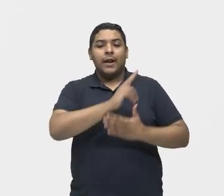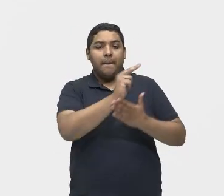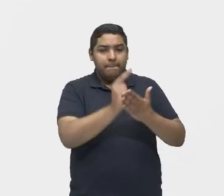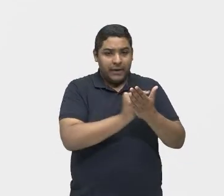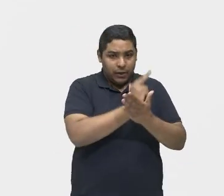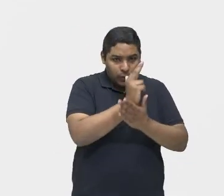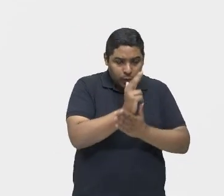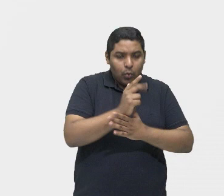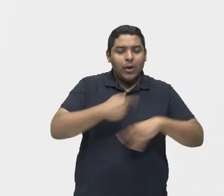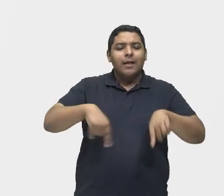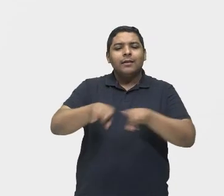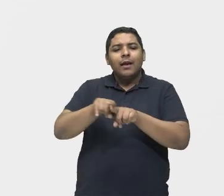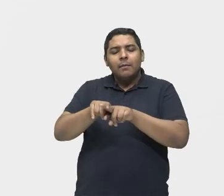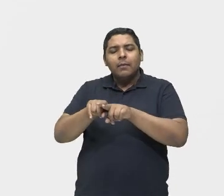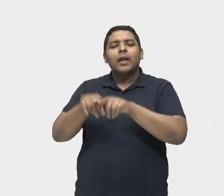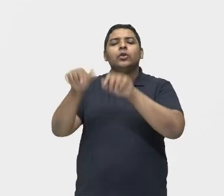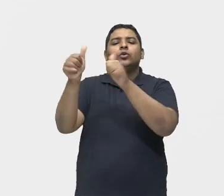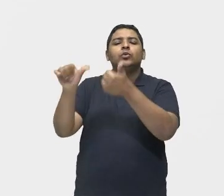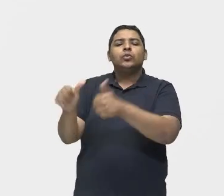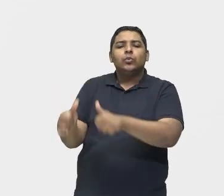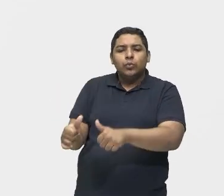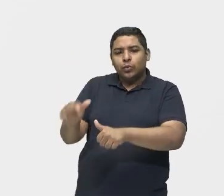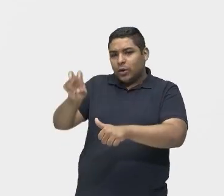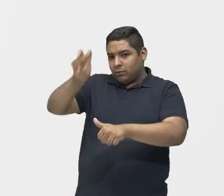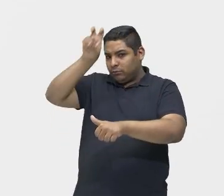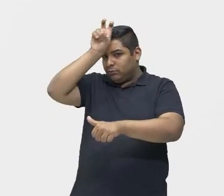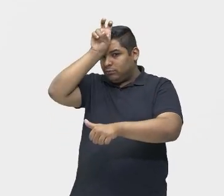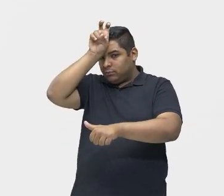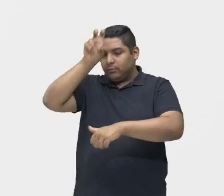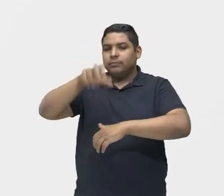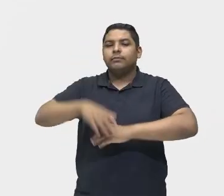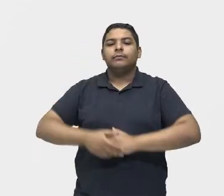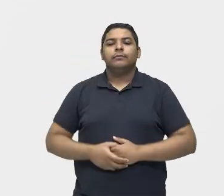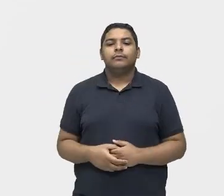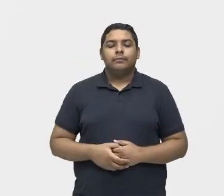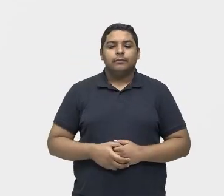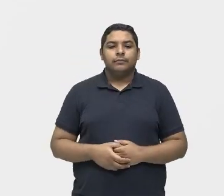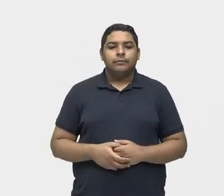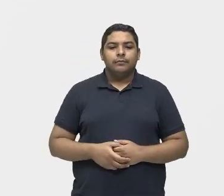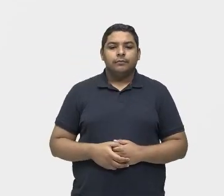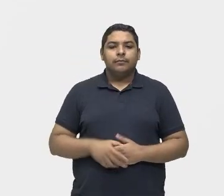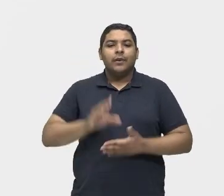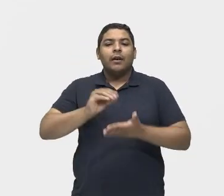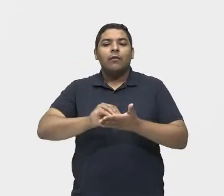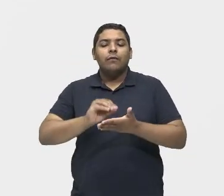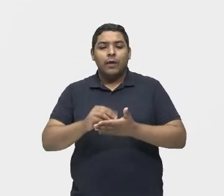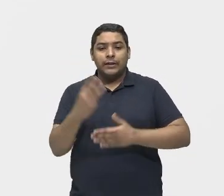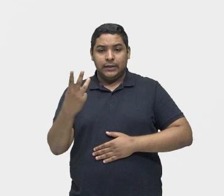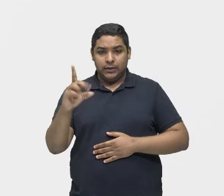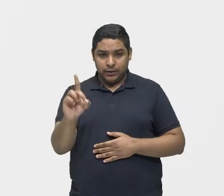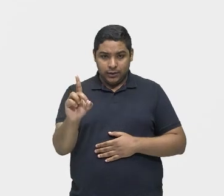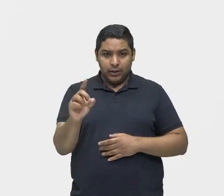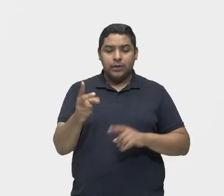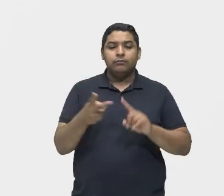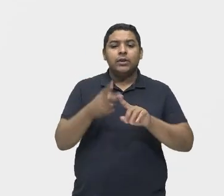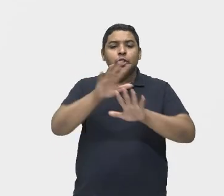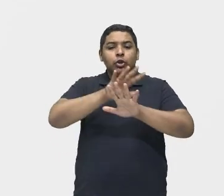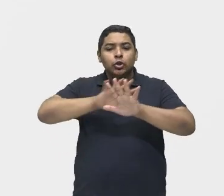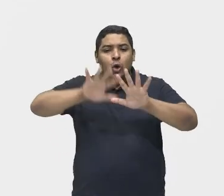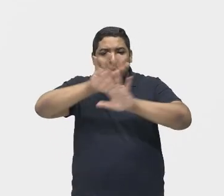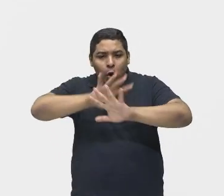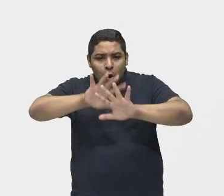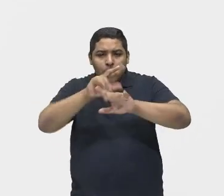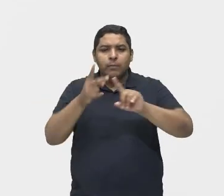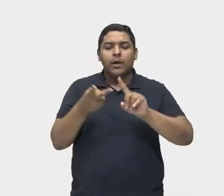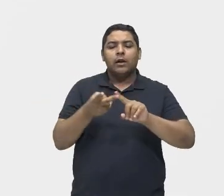pintura e escultura egípcia? Pintura. Ausência de 3 dimensões, ausência de sombra, utilização